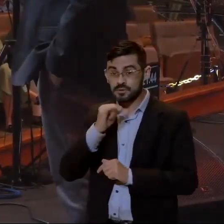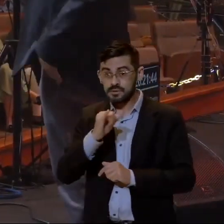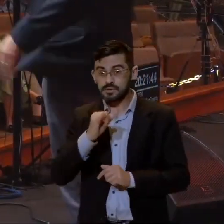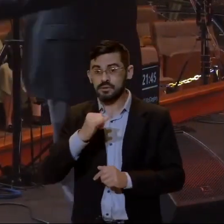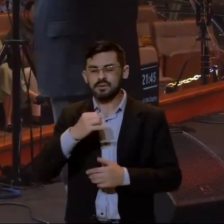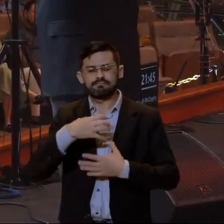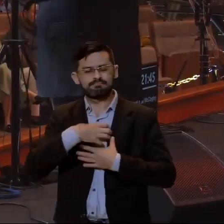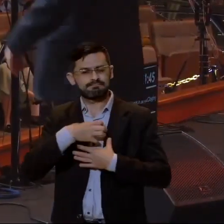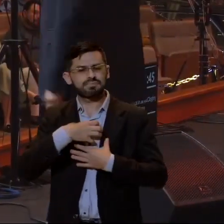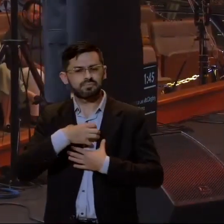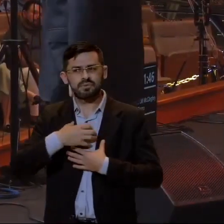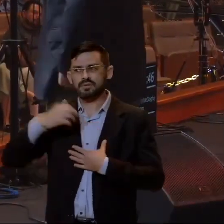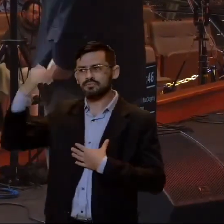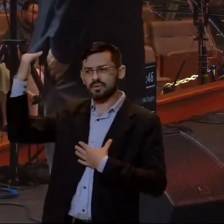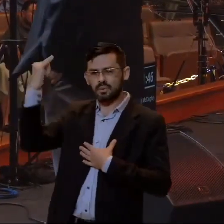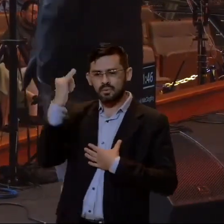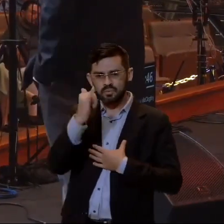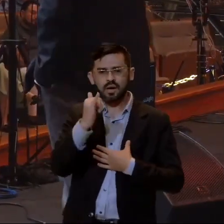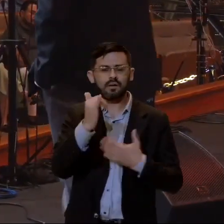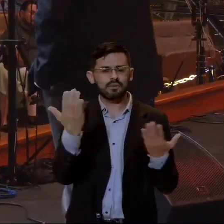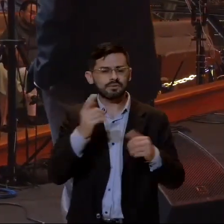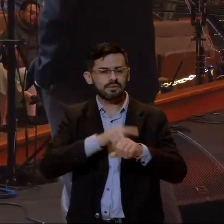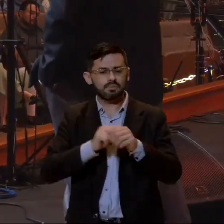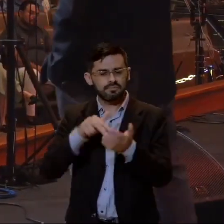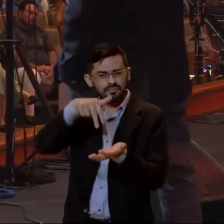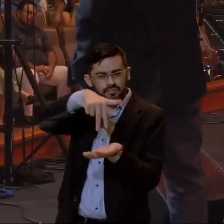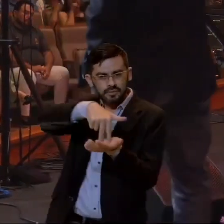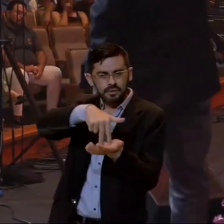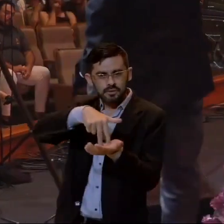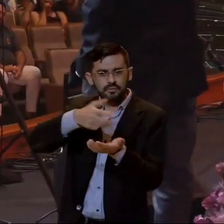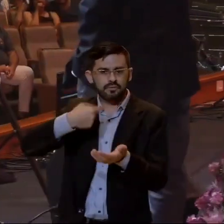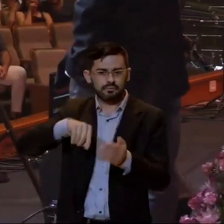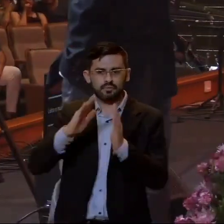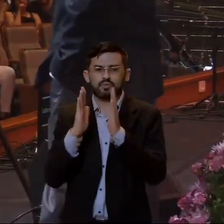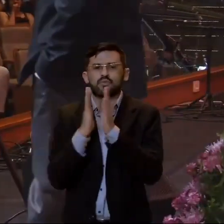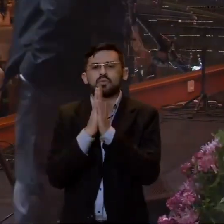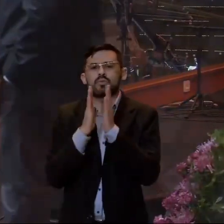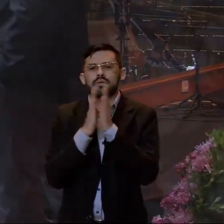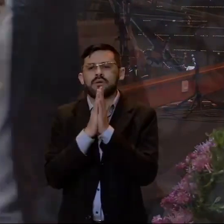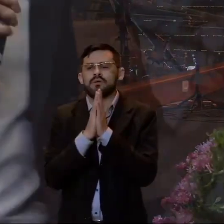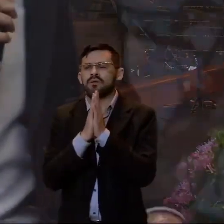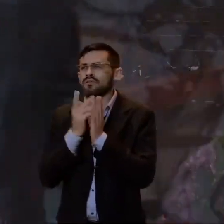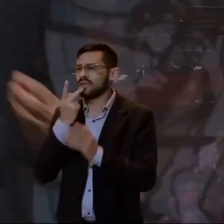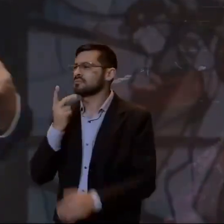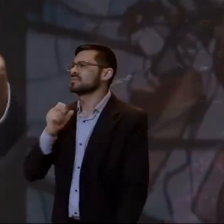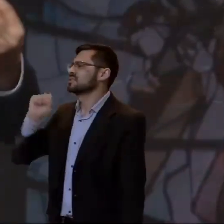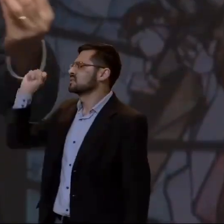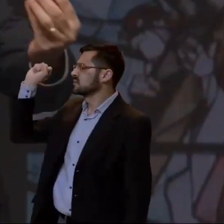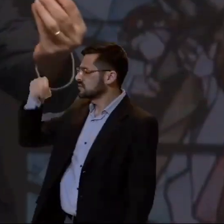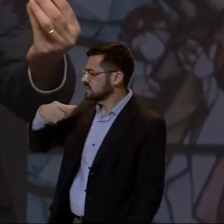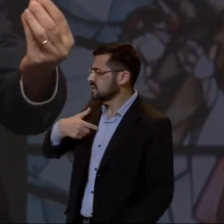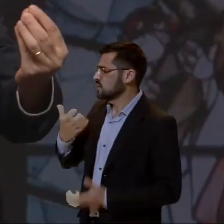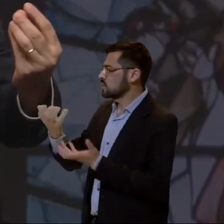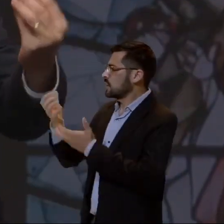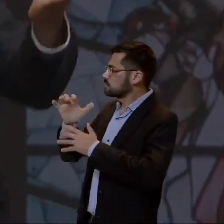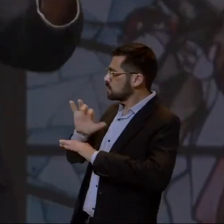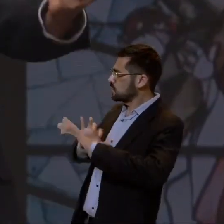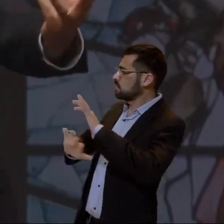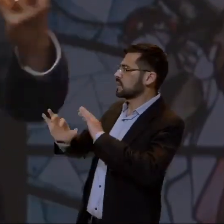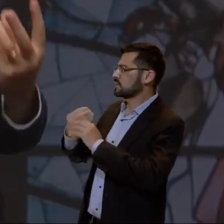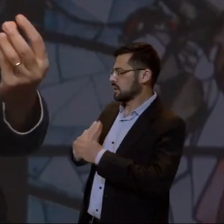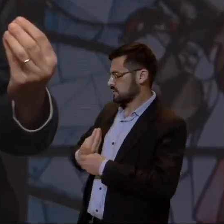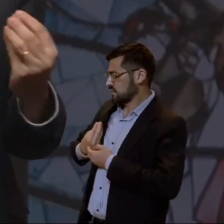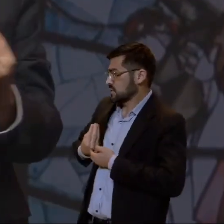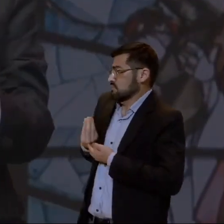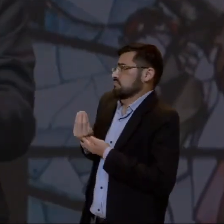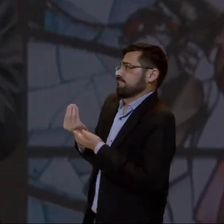seu coração, eu queria que você ficasse de pé no seu lugar. Nós vamos orar agora. Nós vamos dizer: sim, Senhor, eu quero me preparar, eu quero me